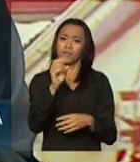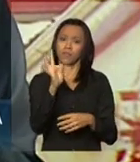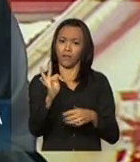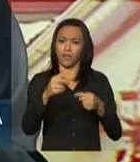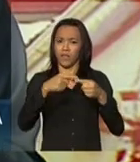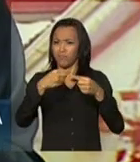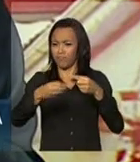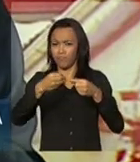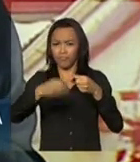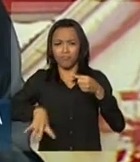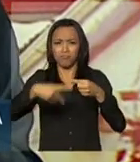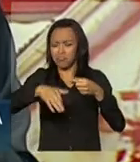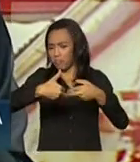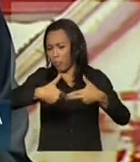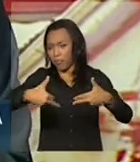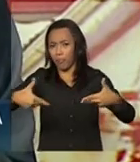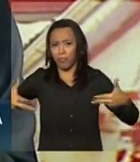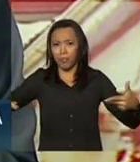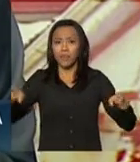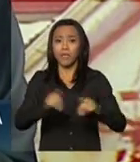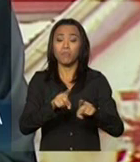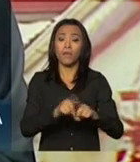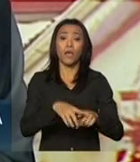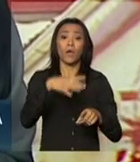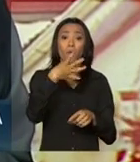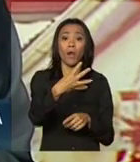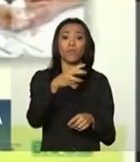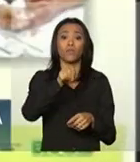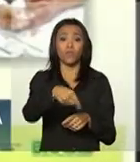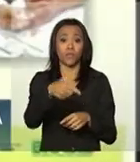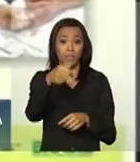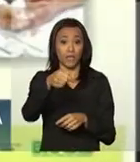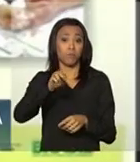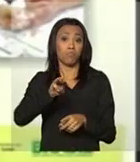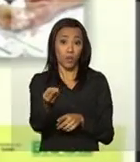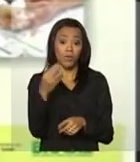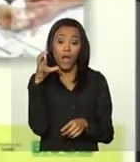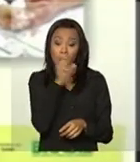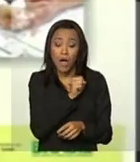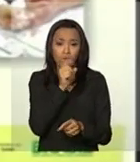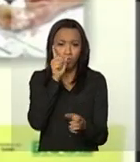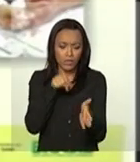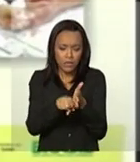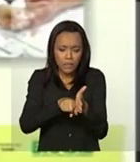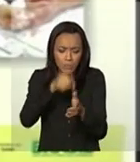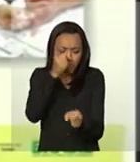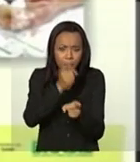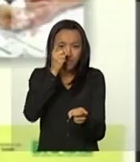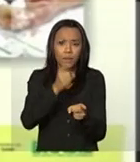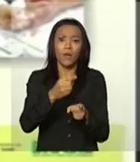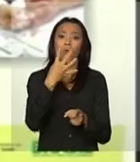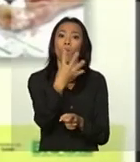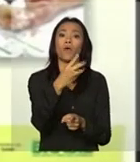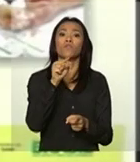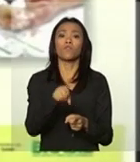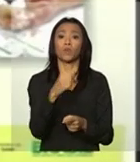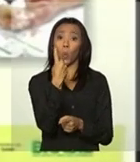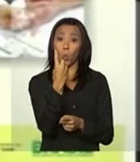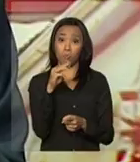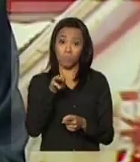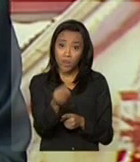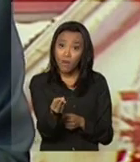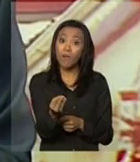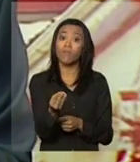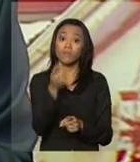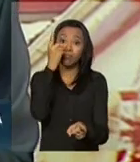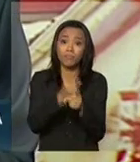prevenção. Além dos 4,7 milhões de testes rápidos, nós distribuímos também 4,1 milhões de testes tradicionais,